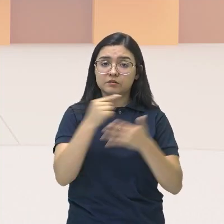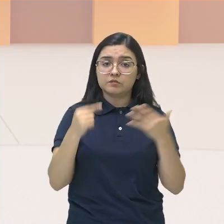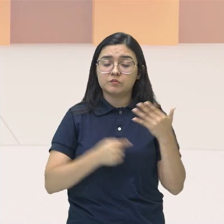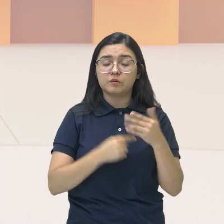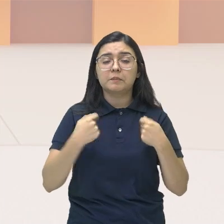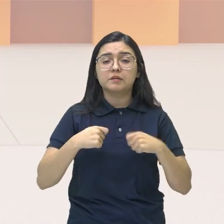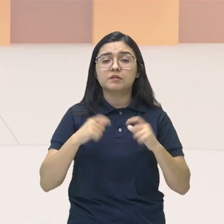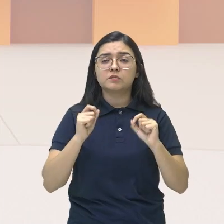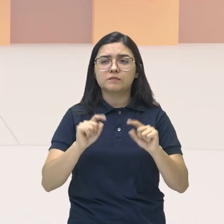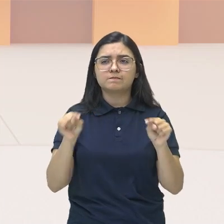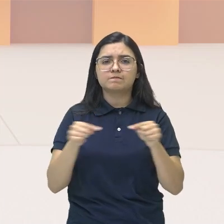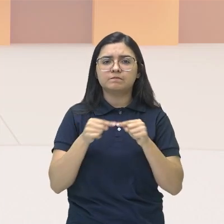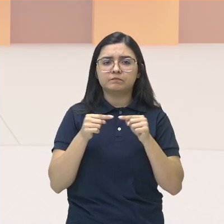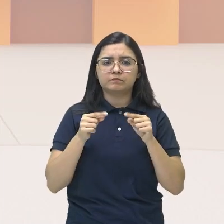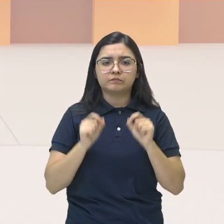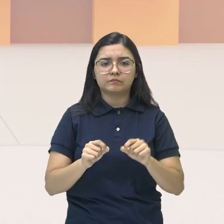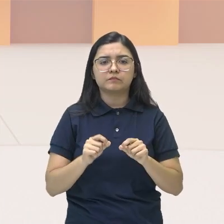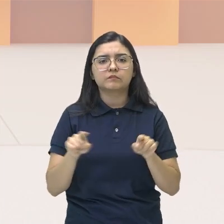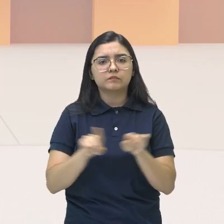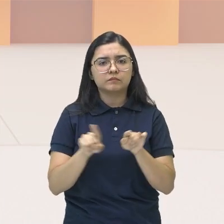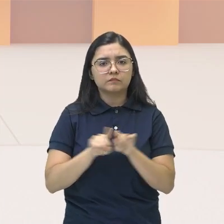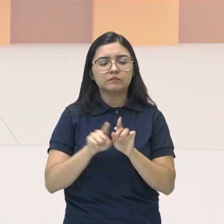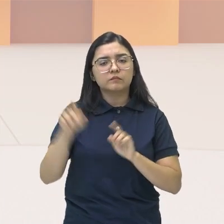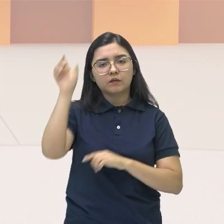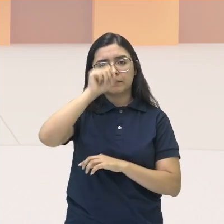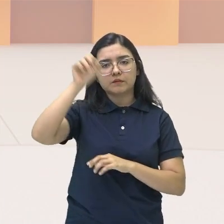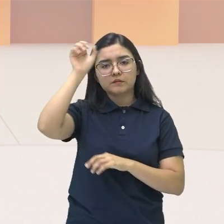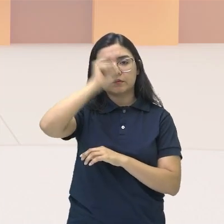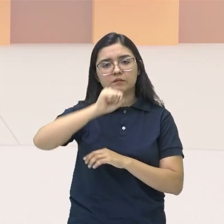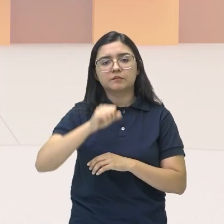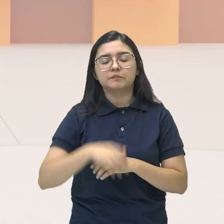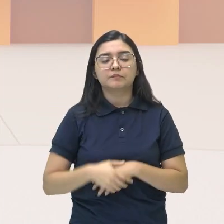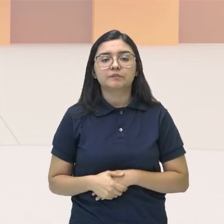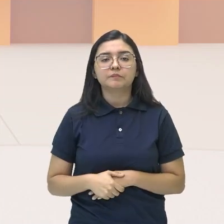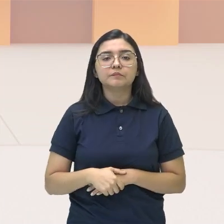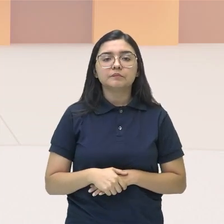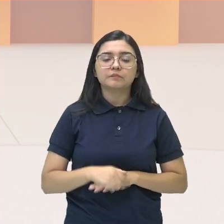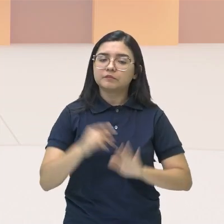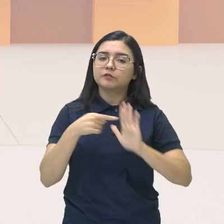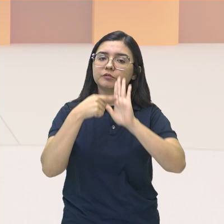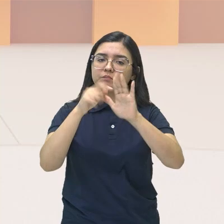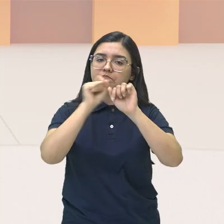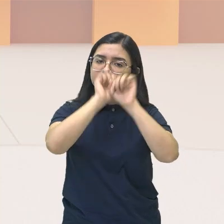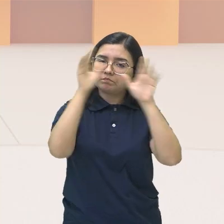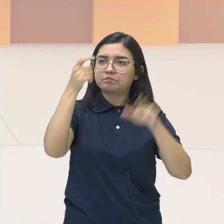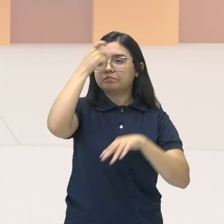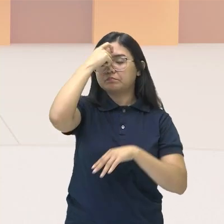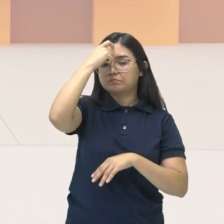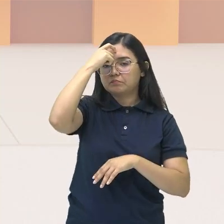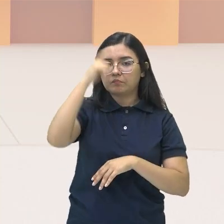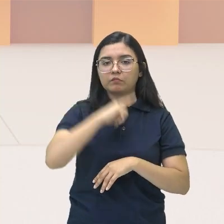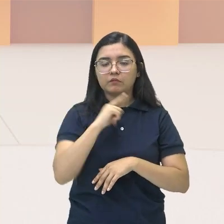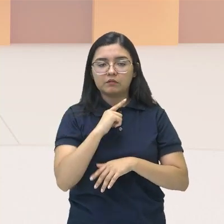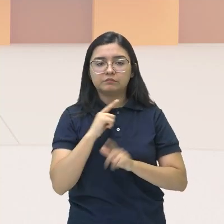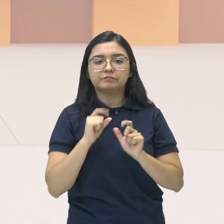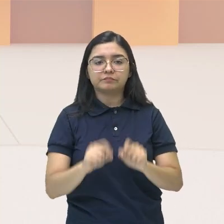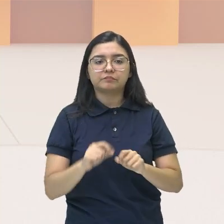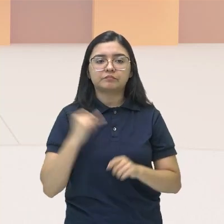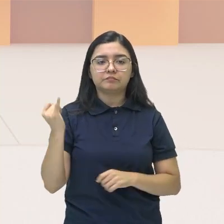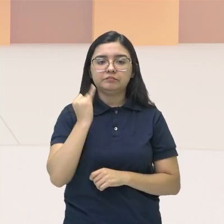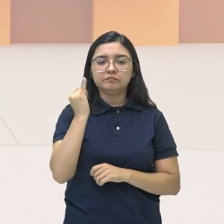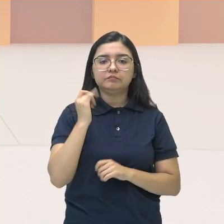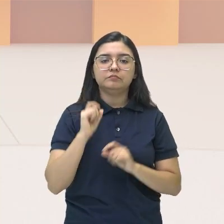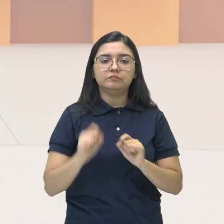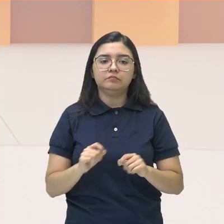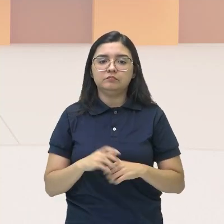estar bem ensaiadas ali, devem estar bem trabalhadas dentro de nós, para que a gente tenha consciência da